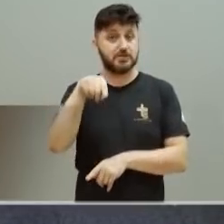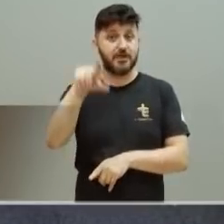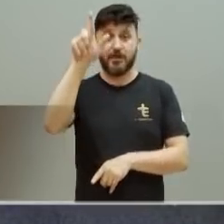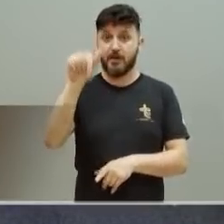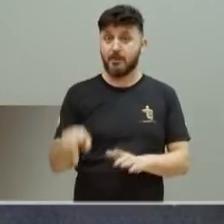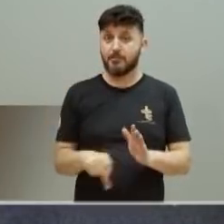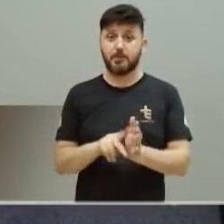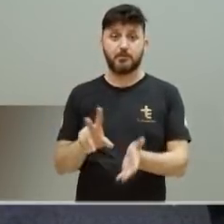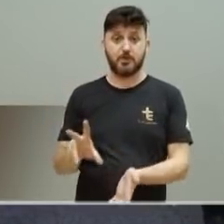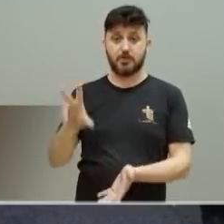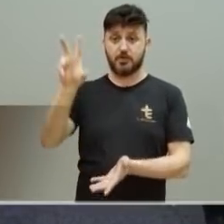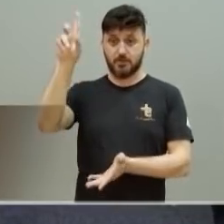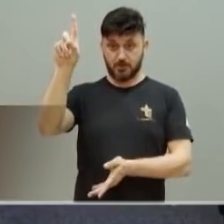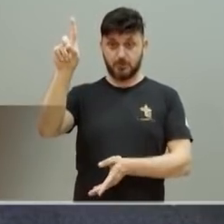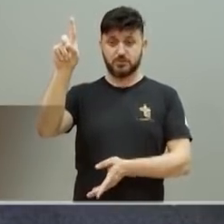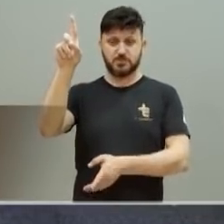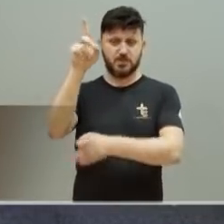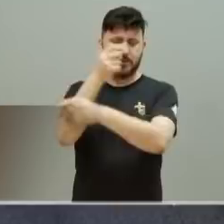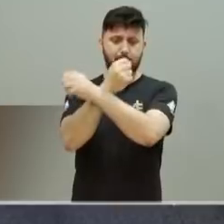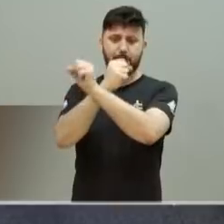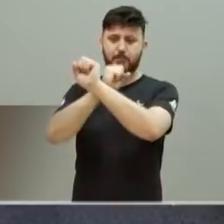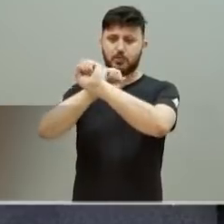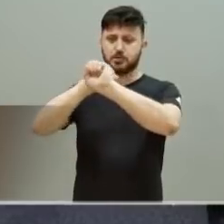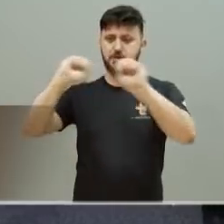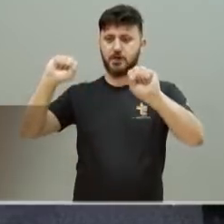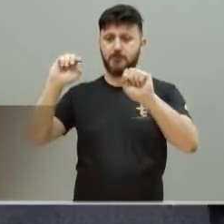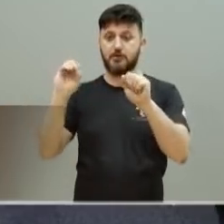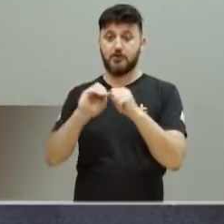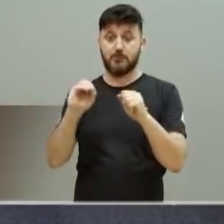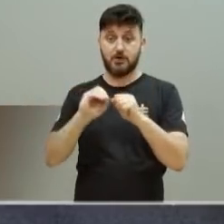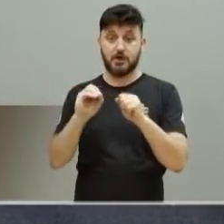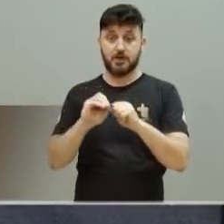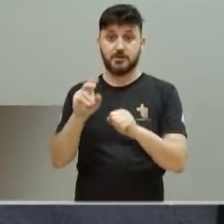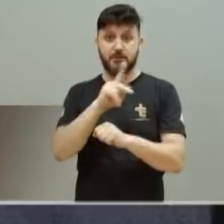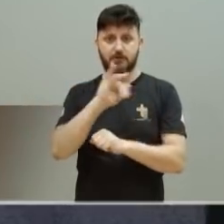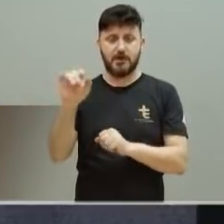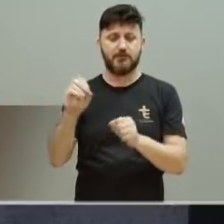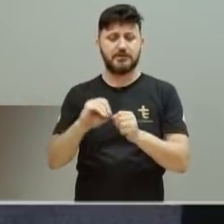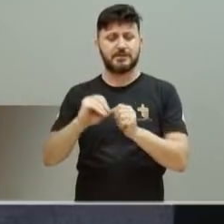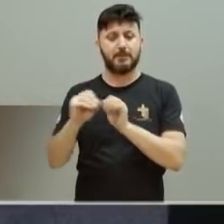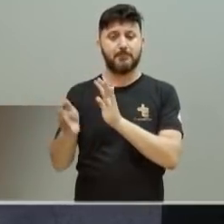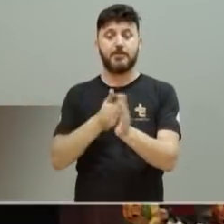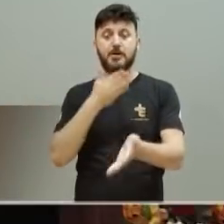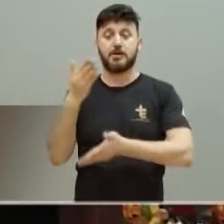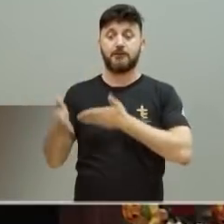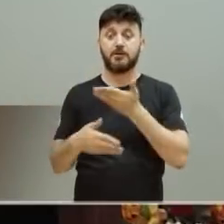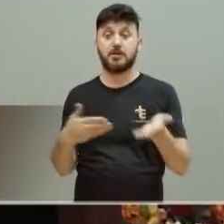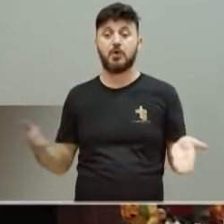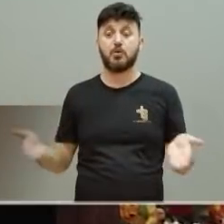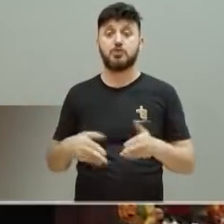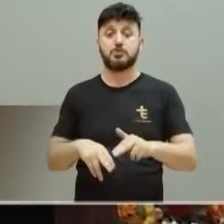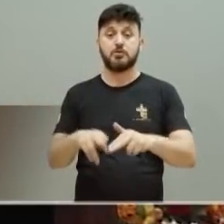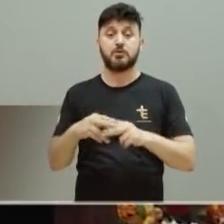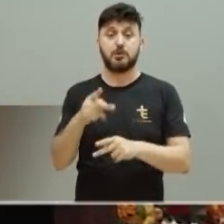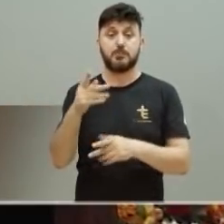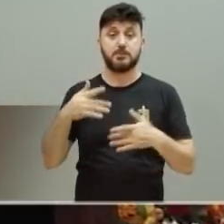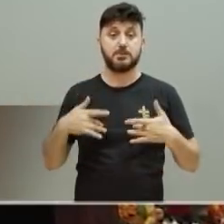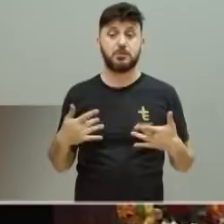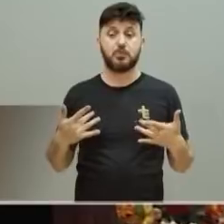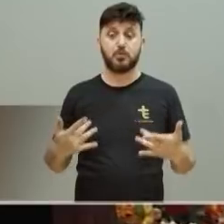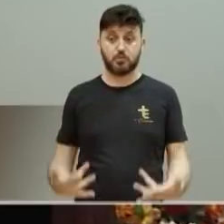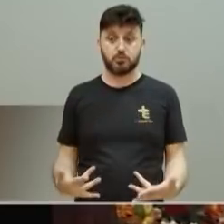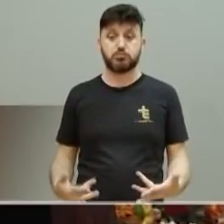Deus do impossível. E há de operar hoje, Pai, pela tua